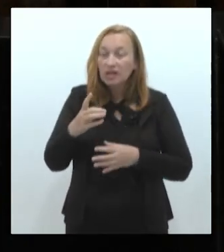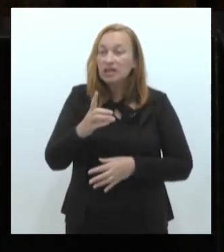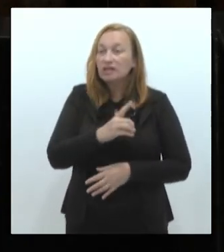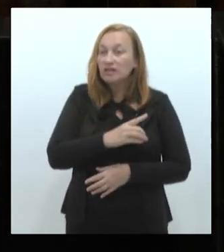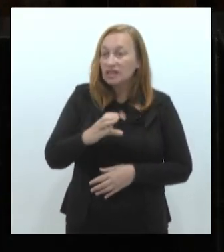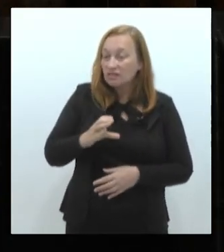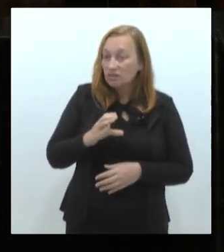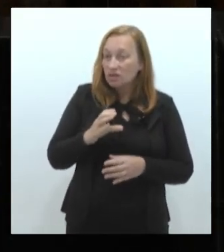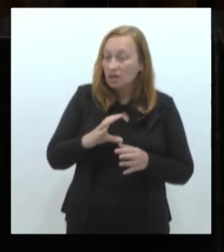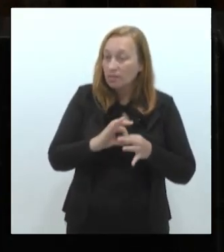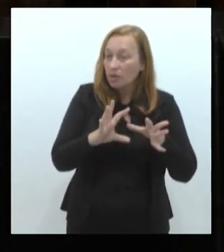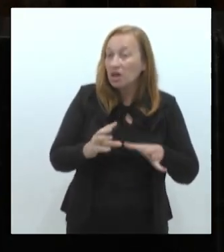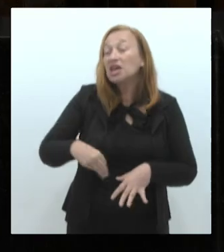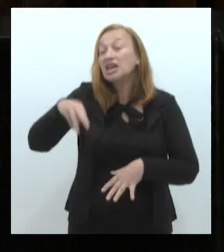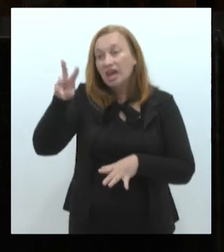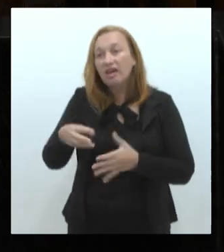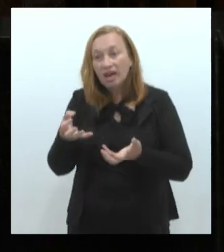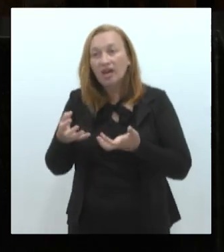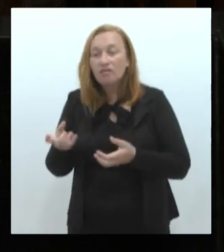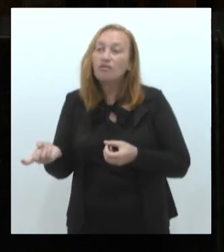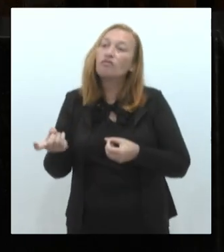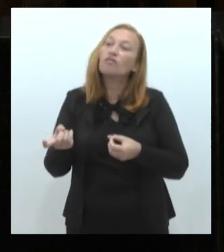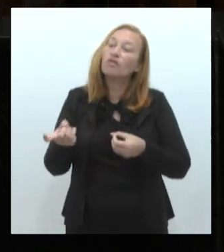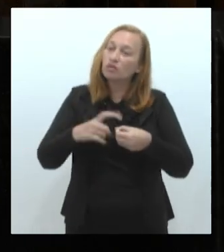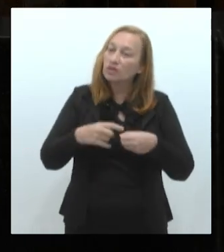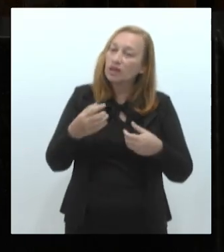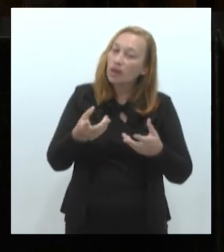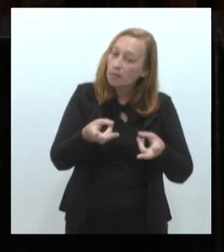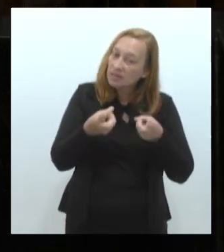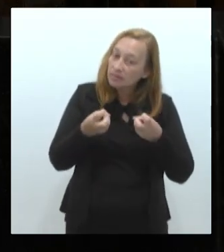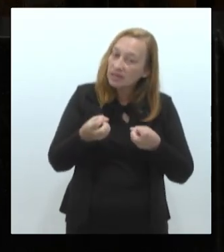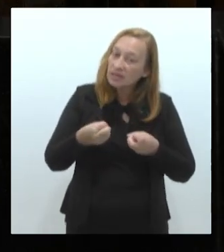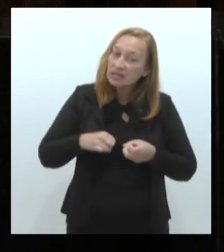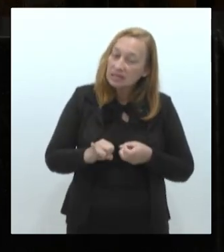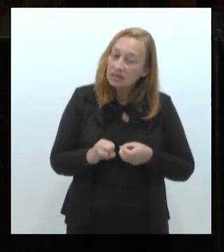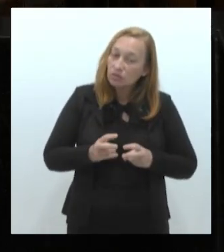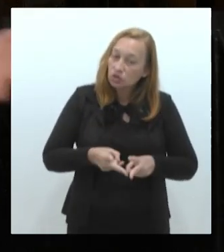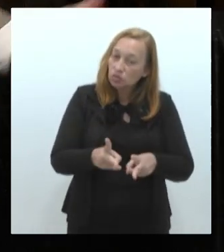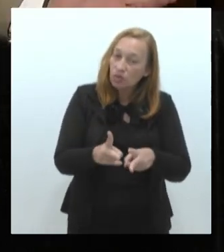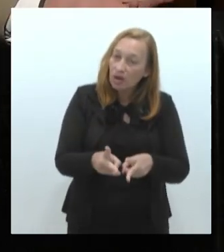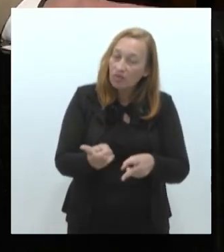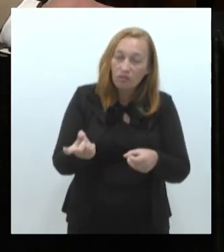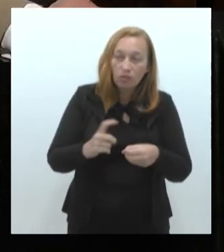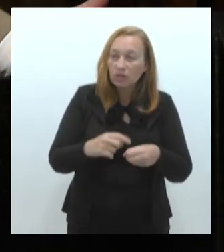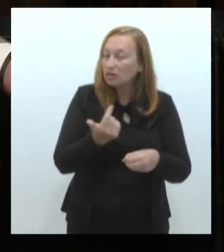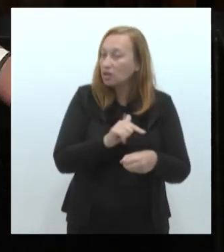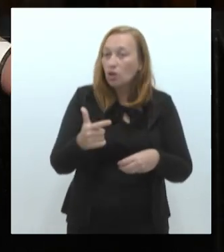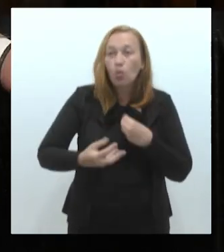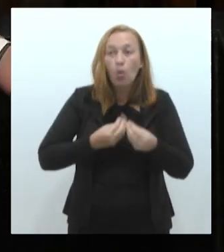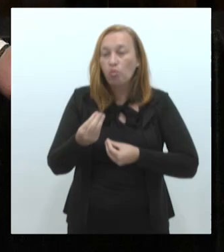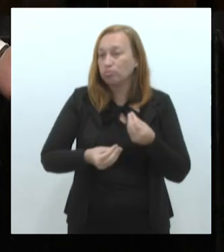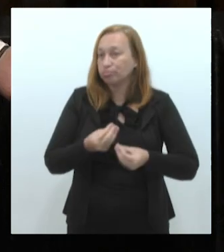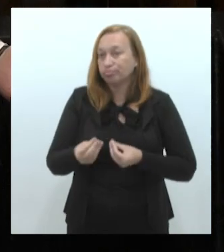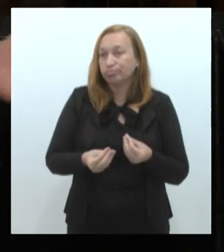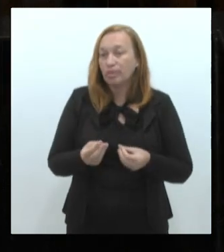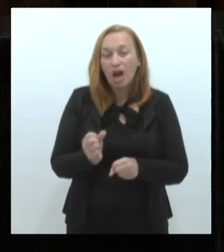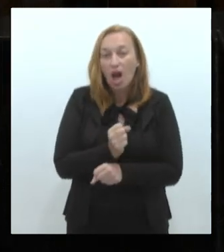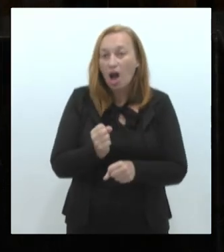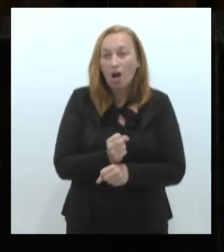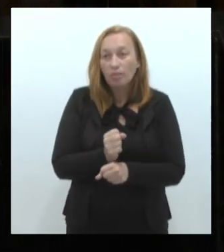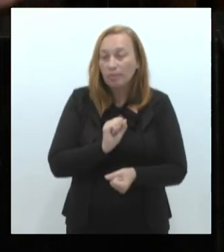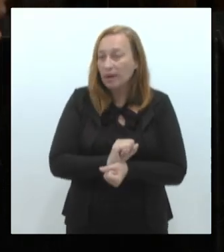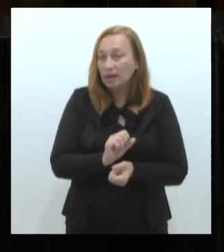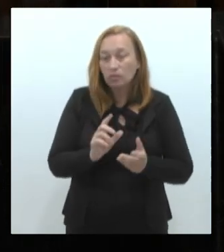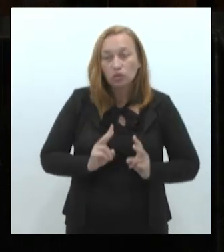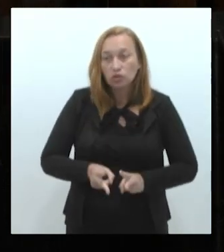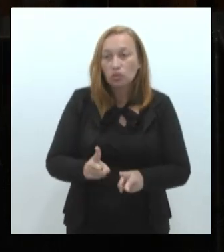está desesperado. E quem quer voltar, está percebendo que se continuar assim, nunca vai voltar, porque até a obra que falaram que era para resolver, não resolveu. E eu posso